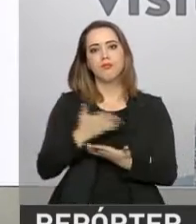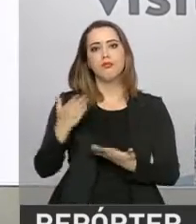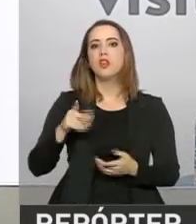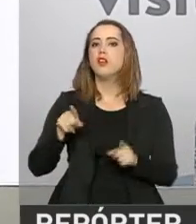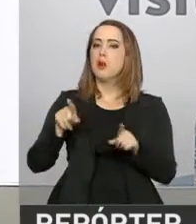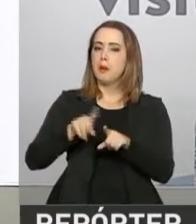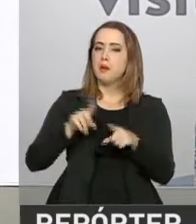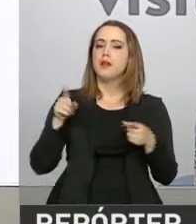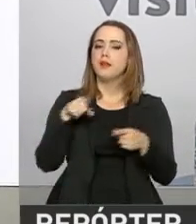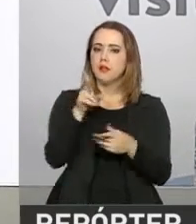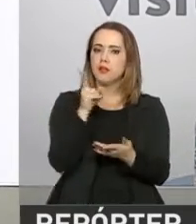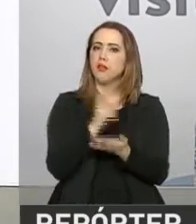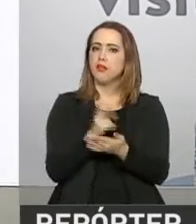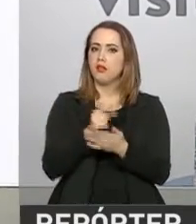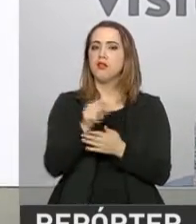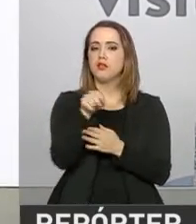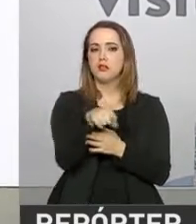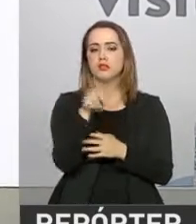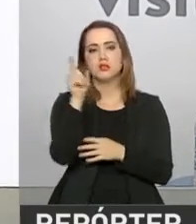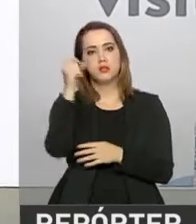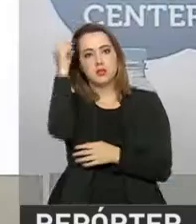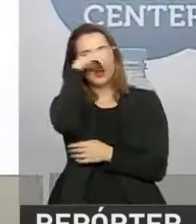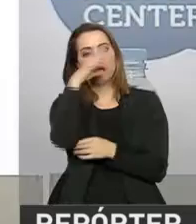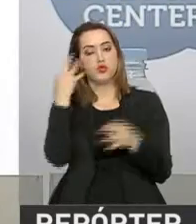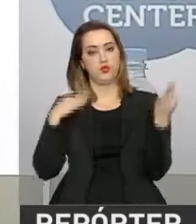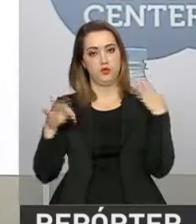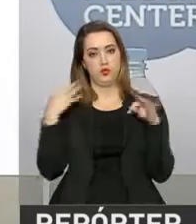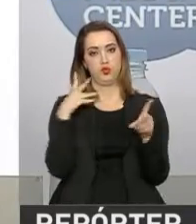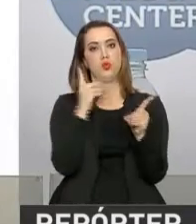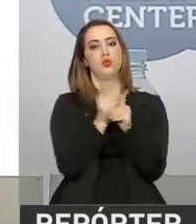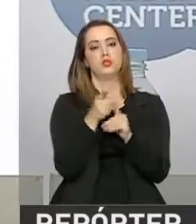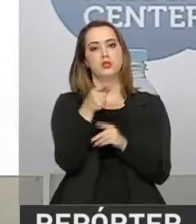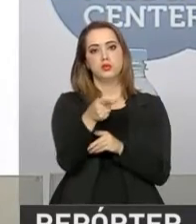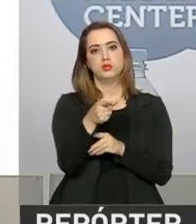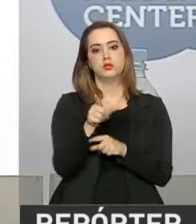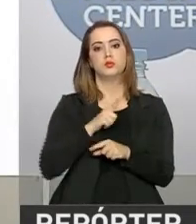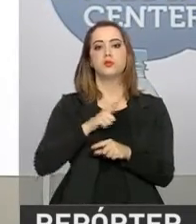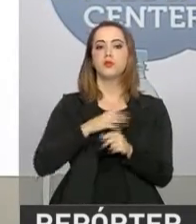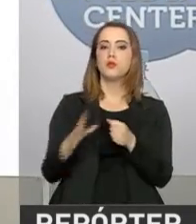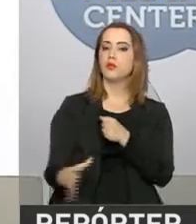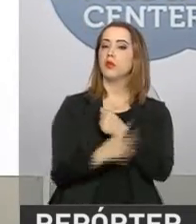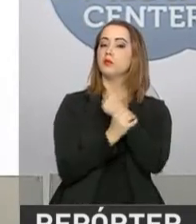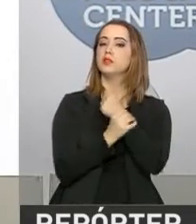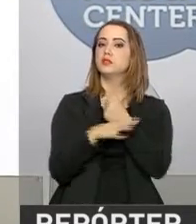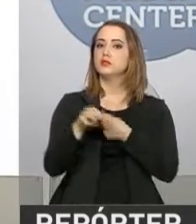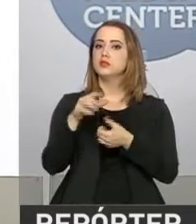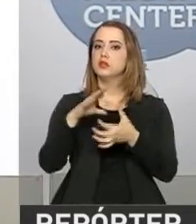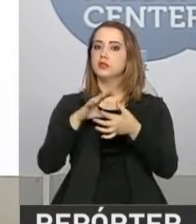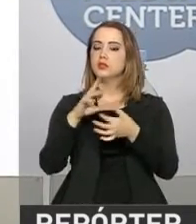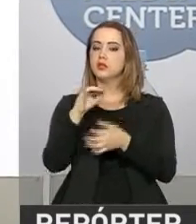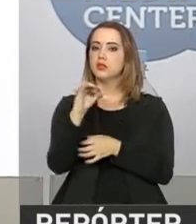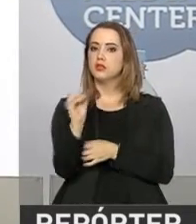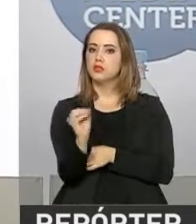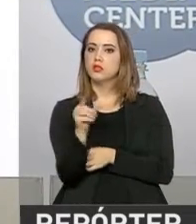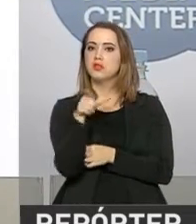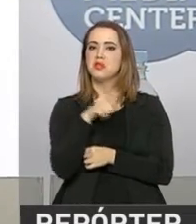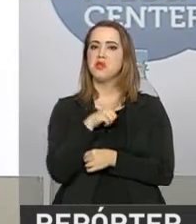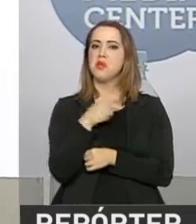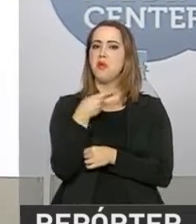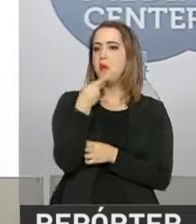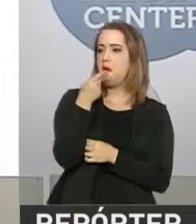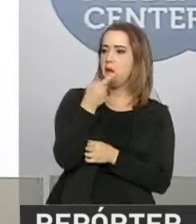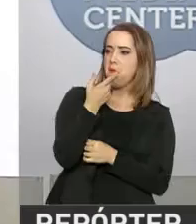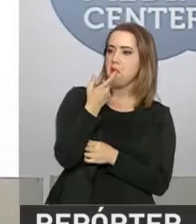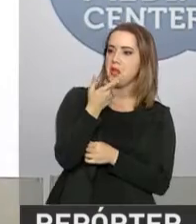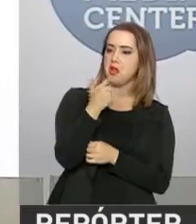aí agora eu falo como Embratur, no âmbito do turismo. Segurança. Rio de Janeiro, não vai ter Olimpíada.